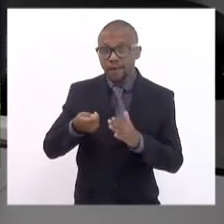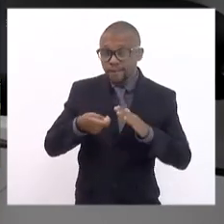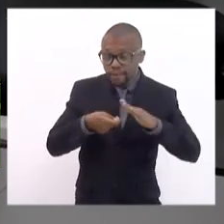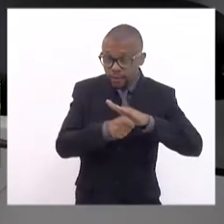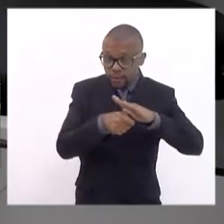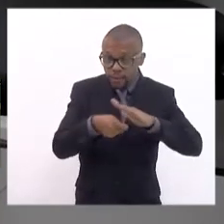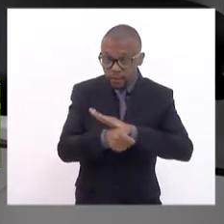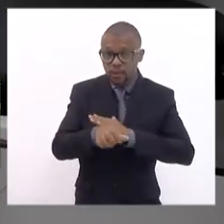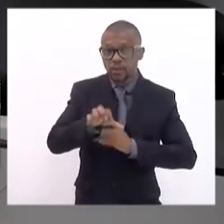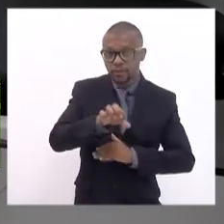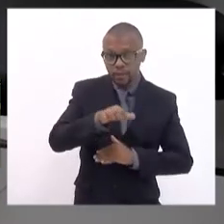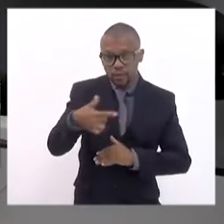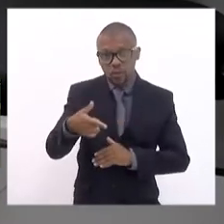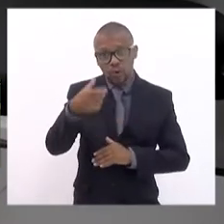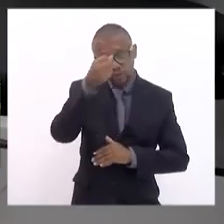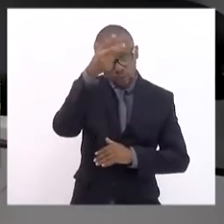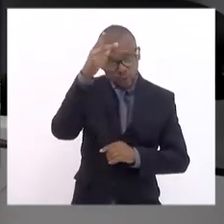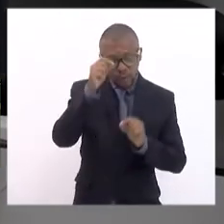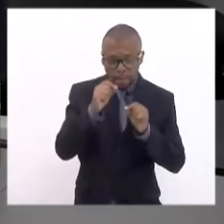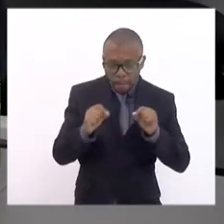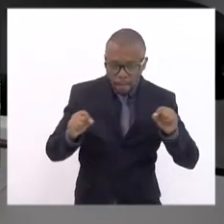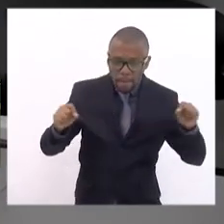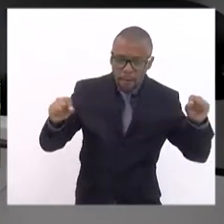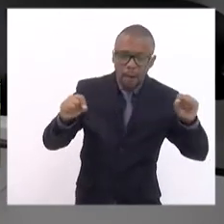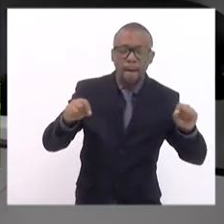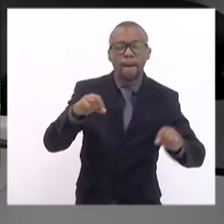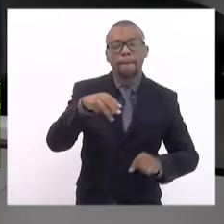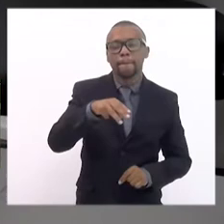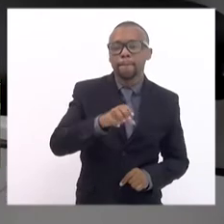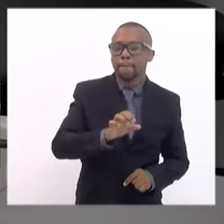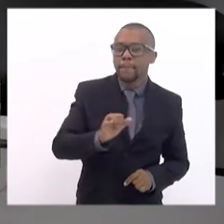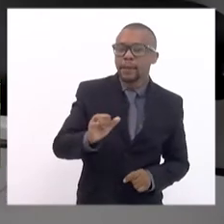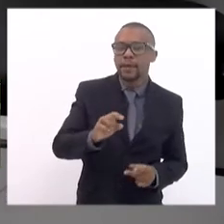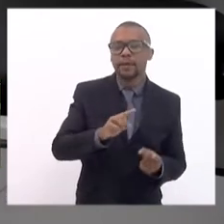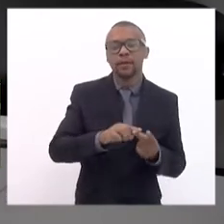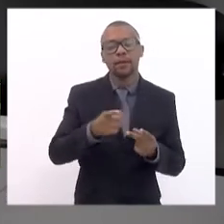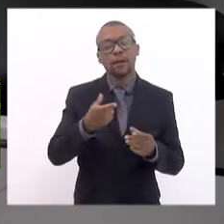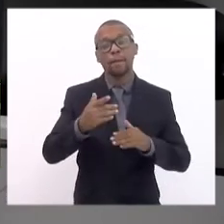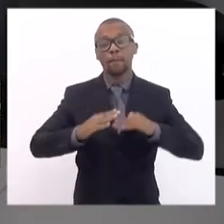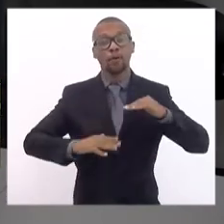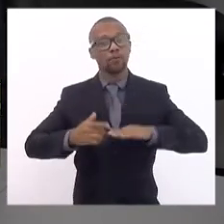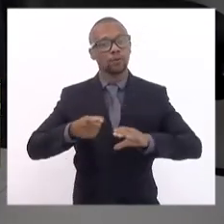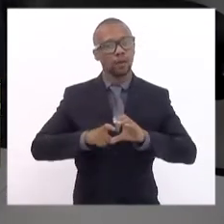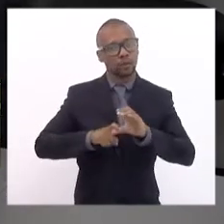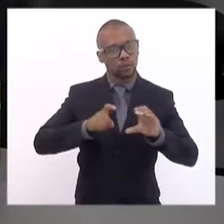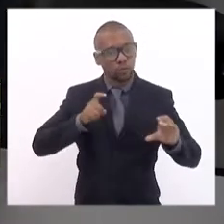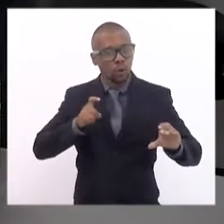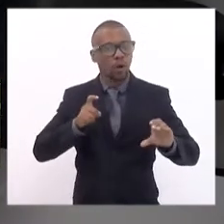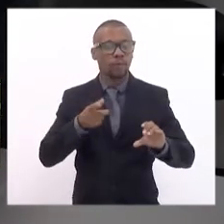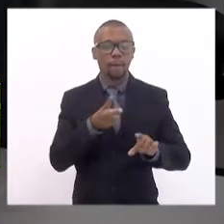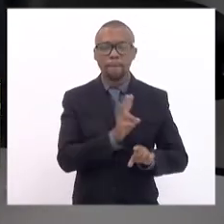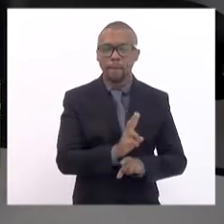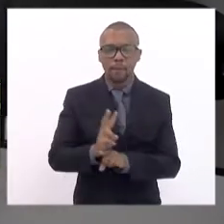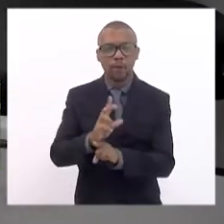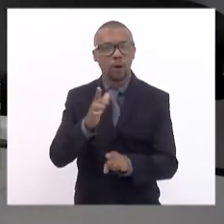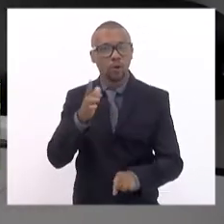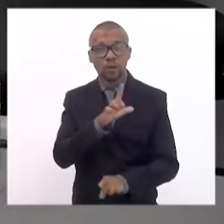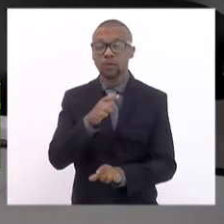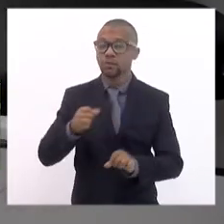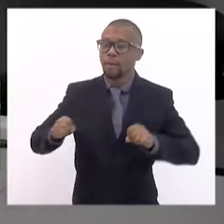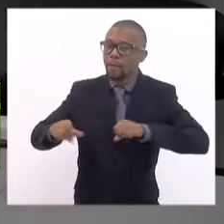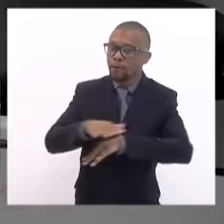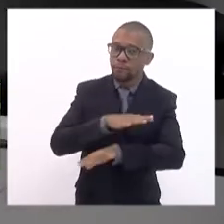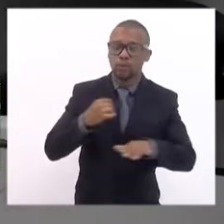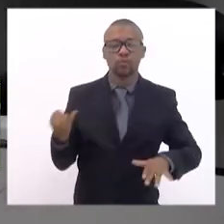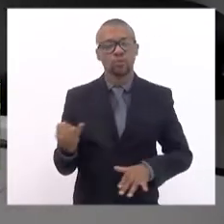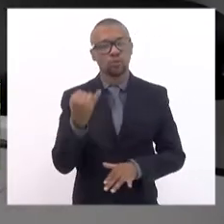municípios, com MEIs, autônomos, microempreendedores sendo atendidos. Então, esse foi um movimento muito importante que a AGRIO realizou no início